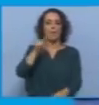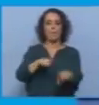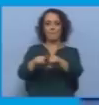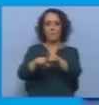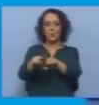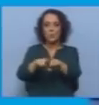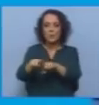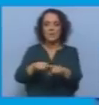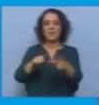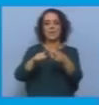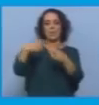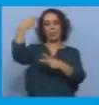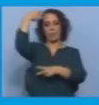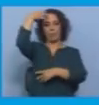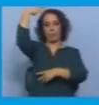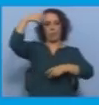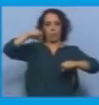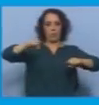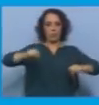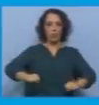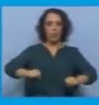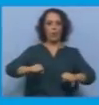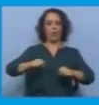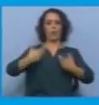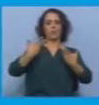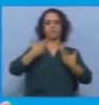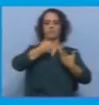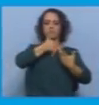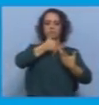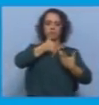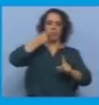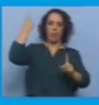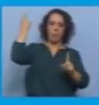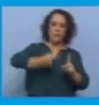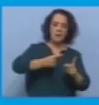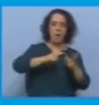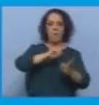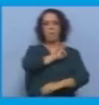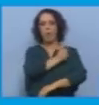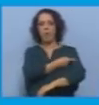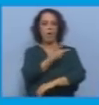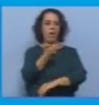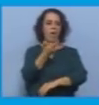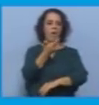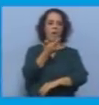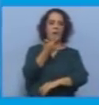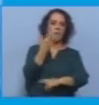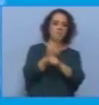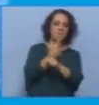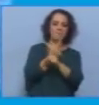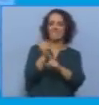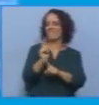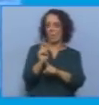político, nem a nível de imperadores, nem a nível de opressão ou de poder ou de autoridade. Então sim que realmente há que